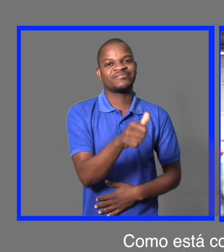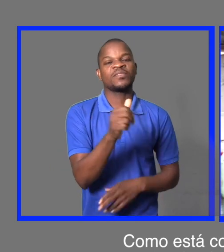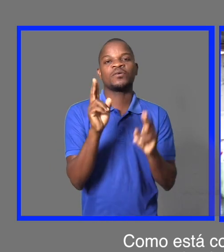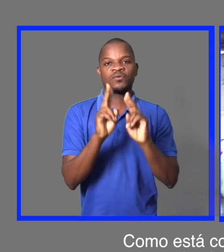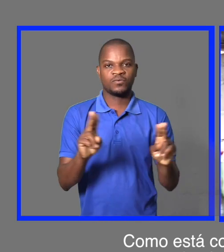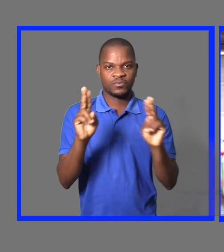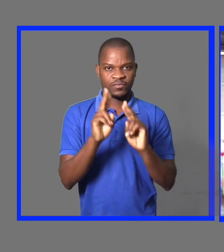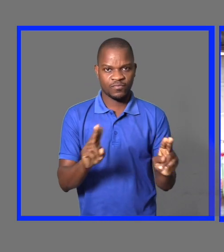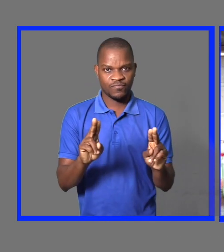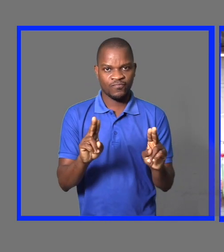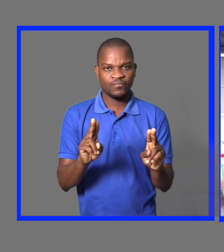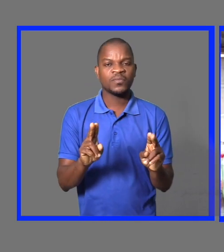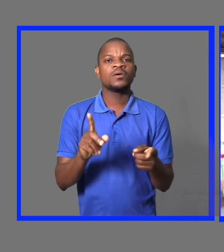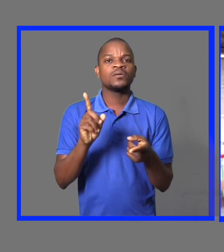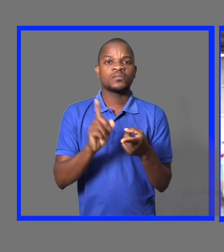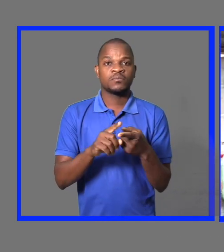né?